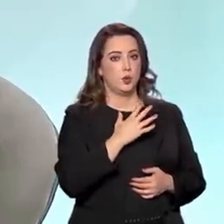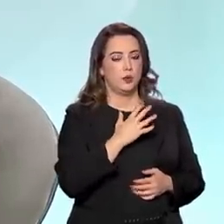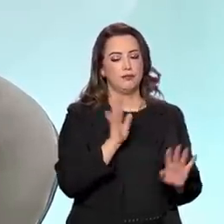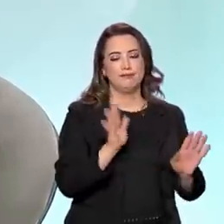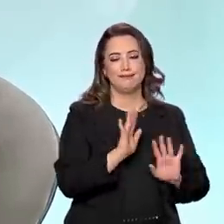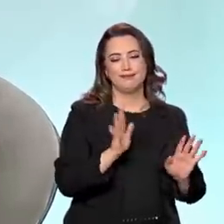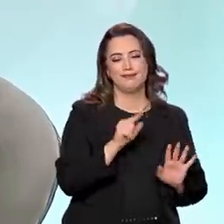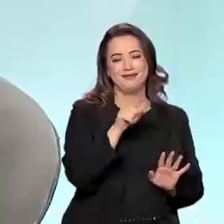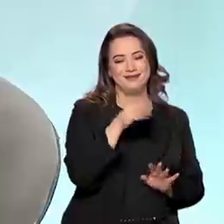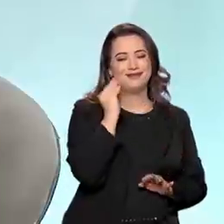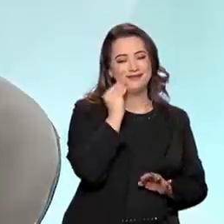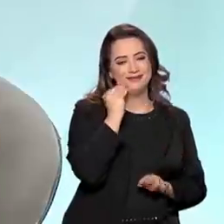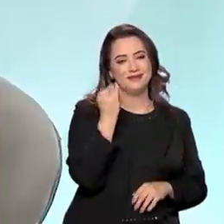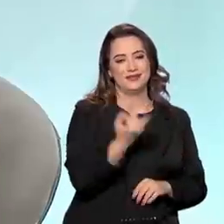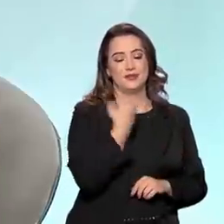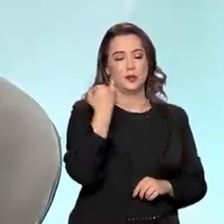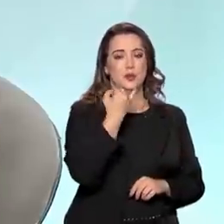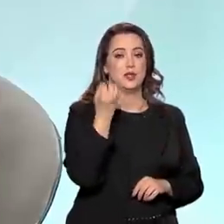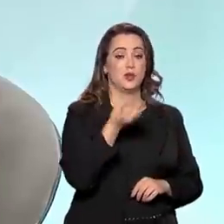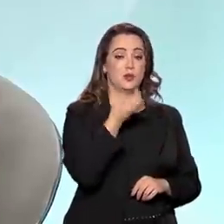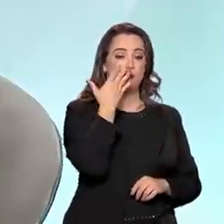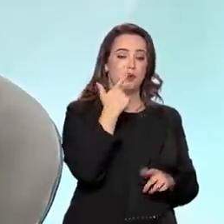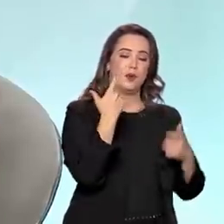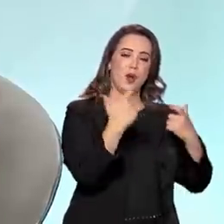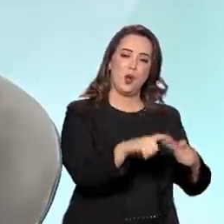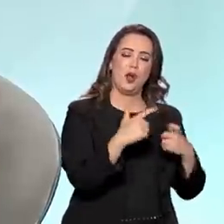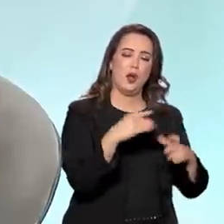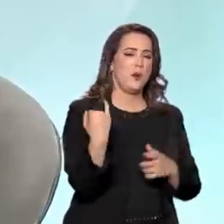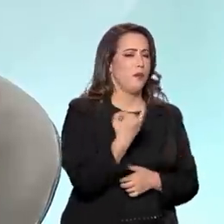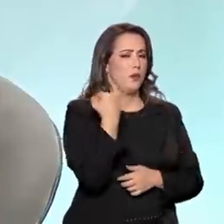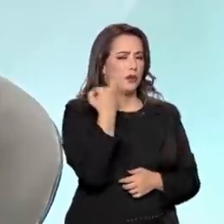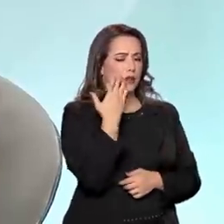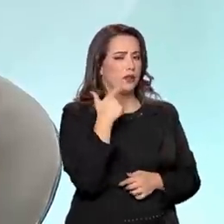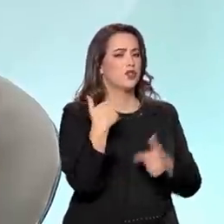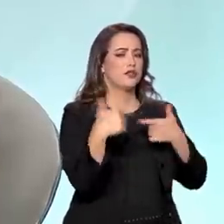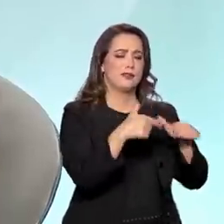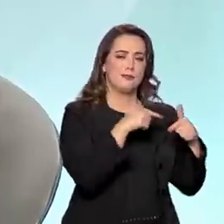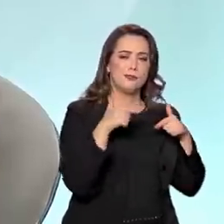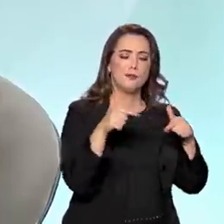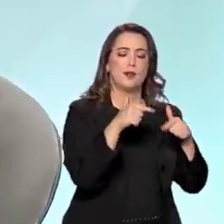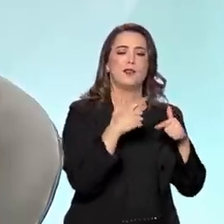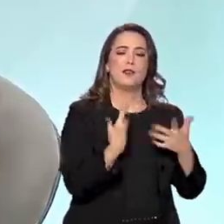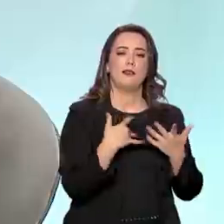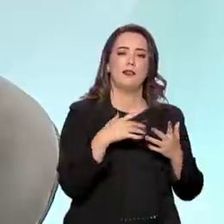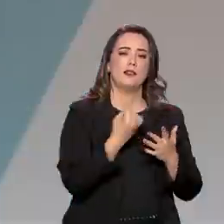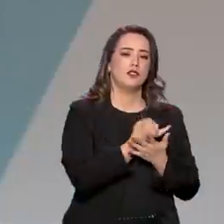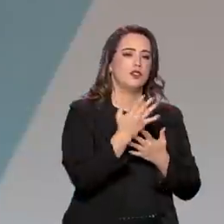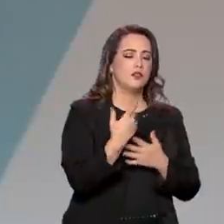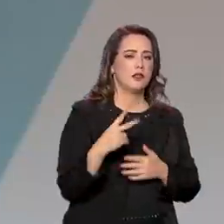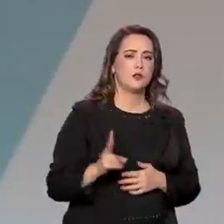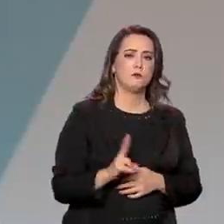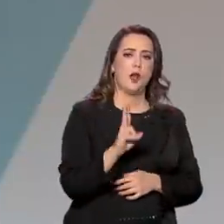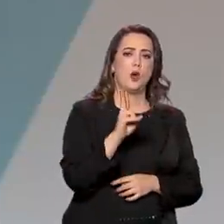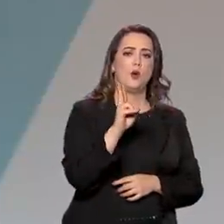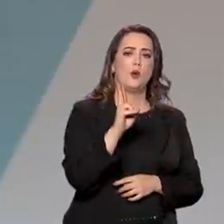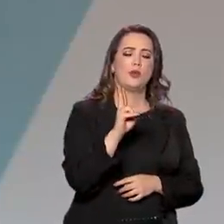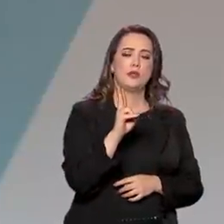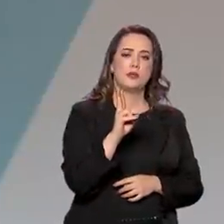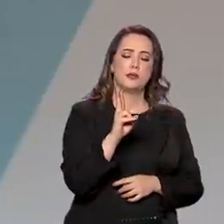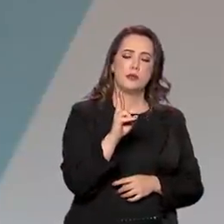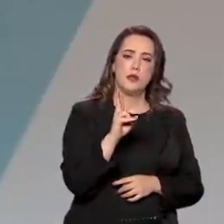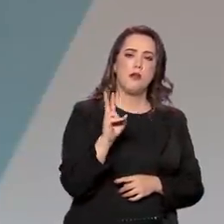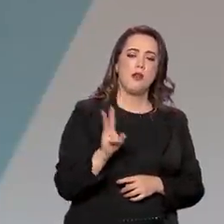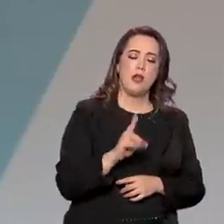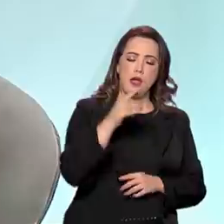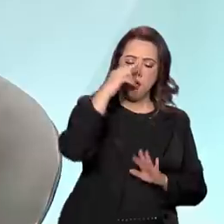Mas é uma experiência muito válida é um ambiente que ele vai trabalhar né na qual tem muitos valores culto de